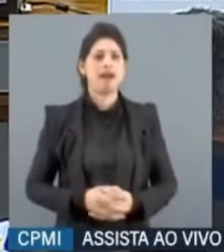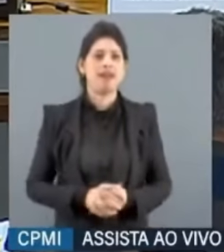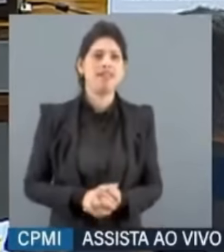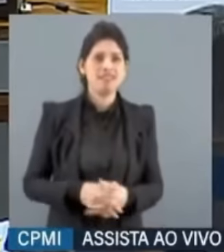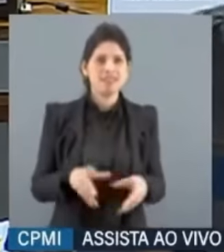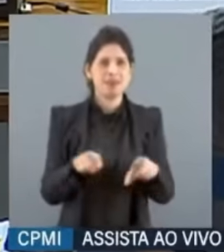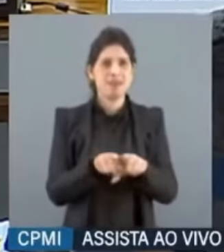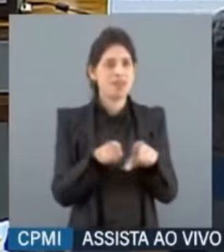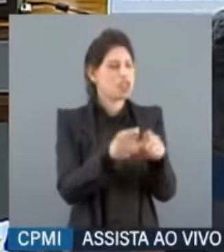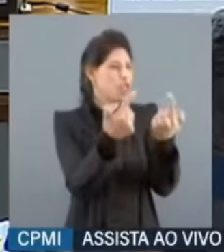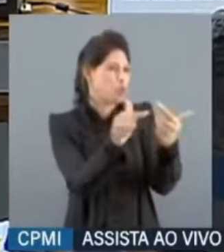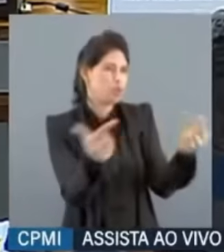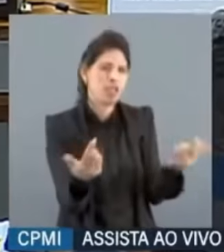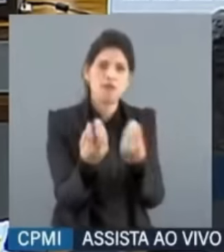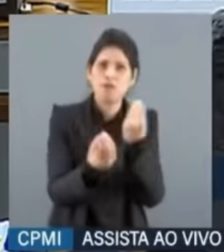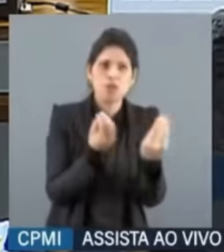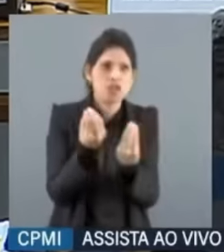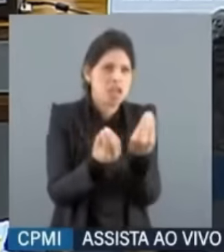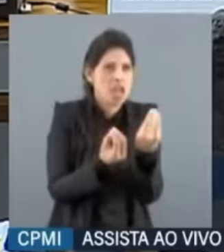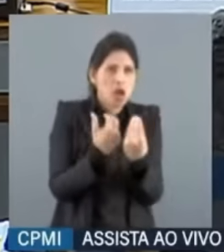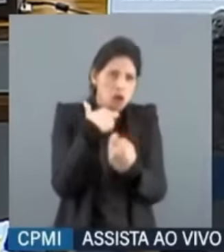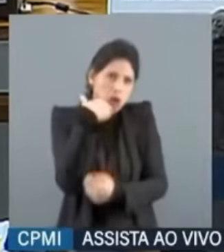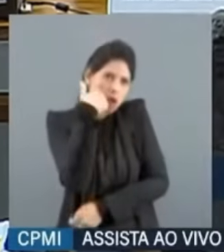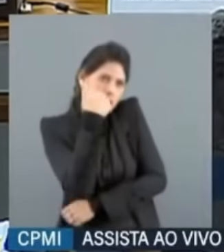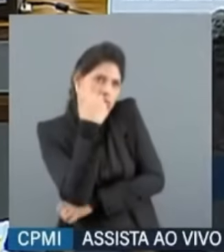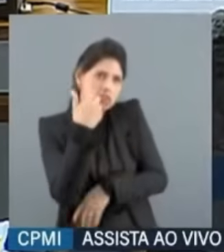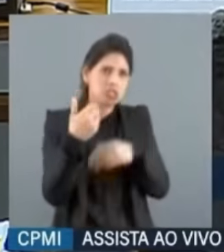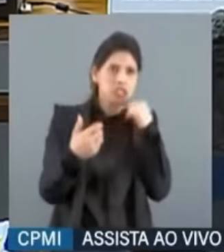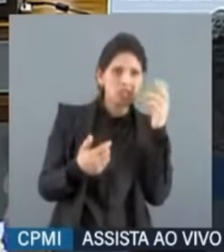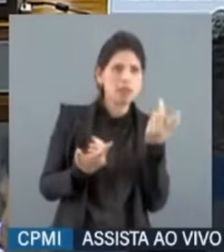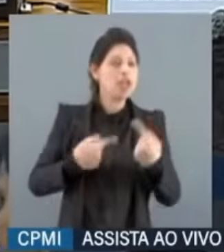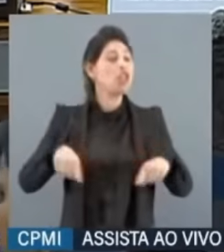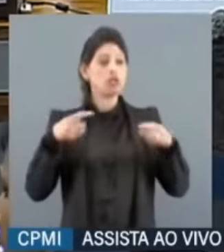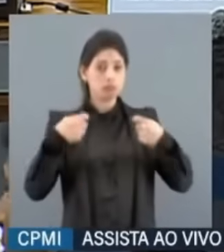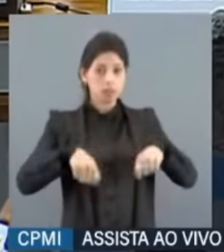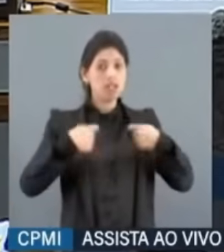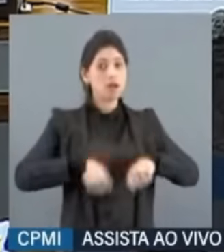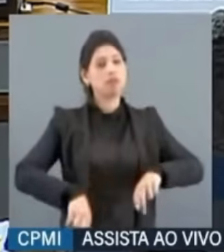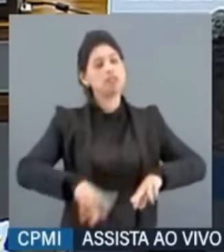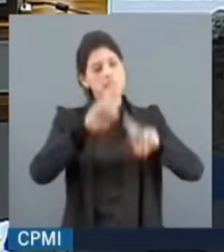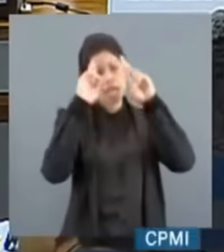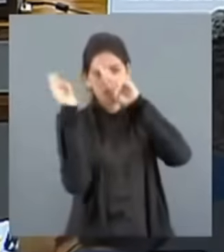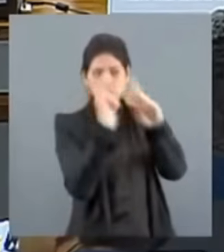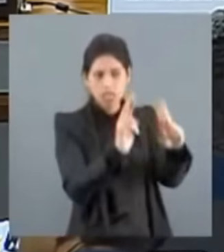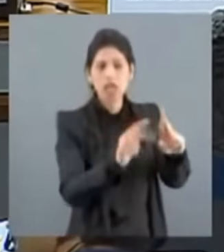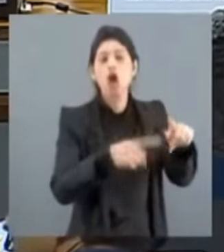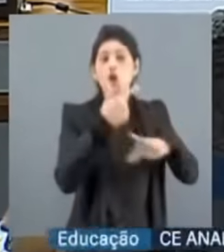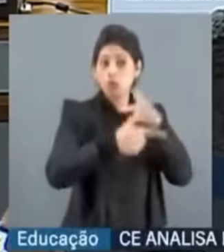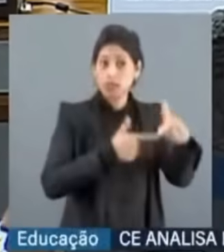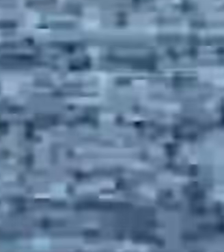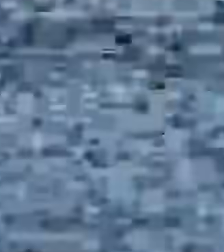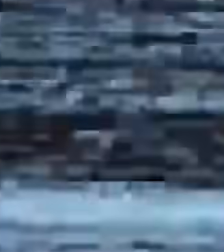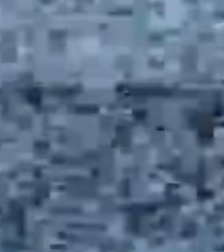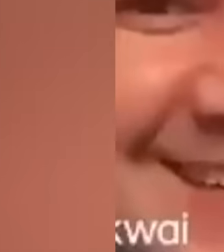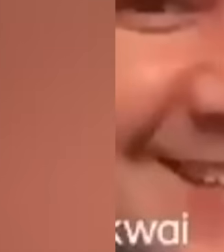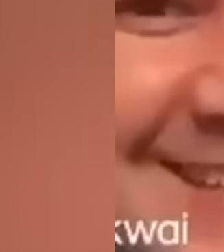deputado super atuante, não sei o quê, gravando videozinho com o Abílio para as redes sociais, né?